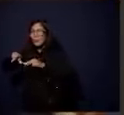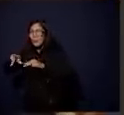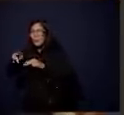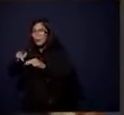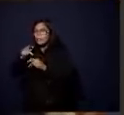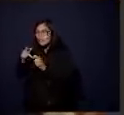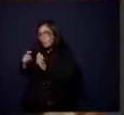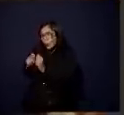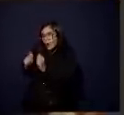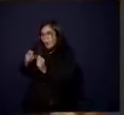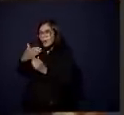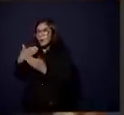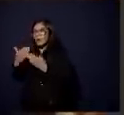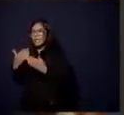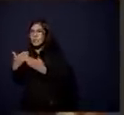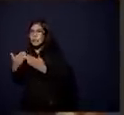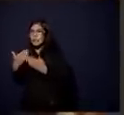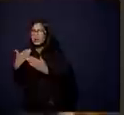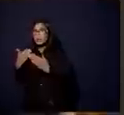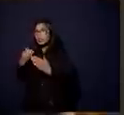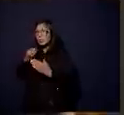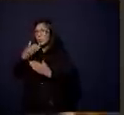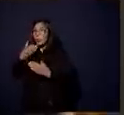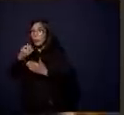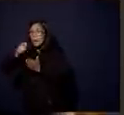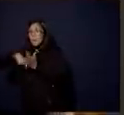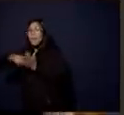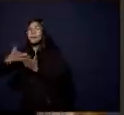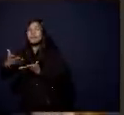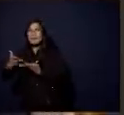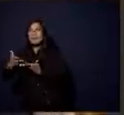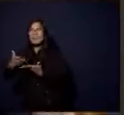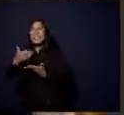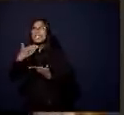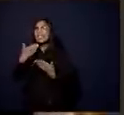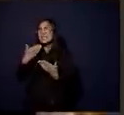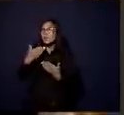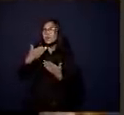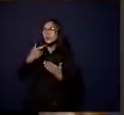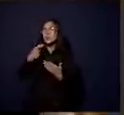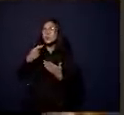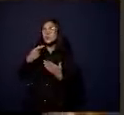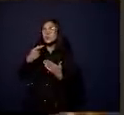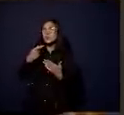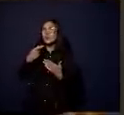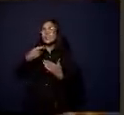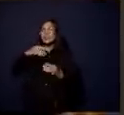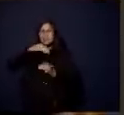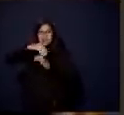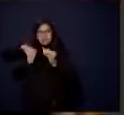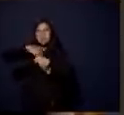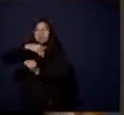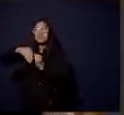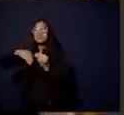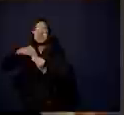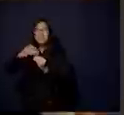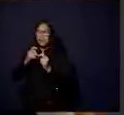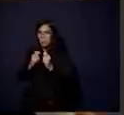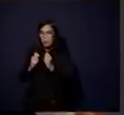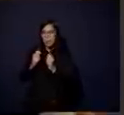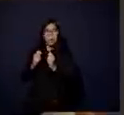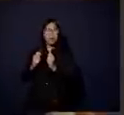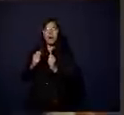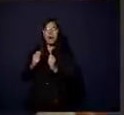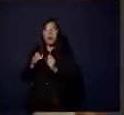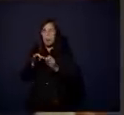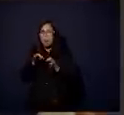meio de negociação de um benefício fiscal e já era muita distorção alocativa que significa que a economia tá mal